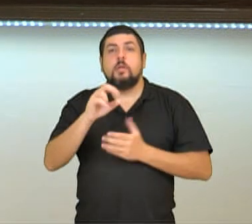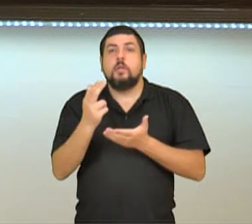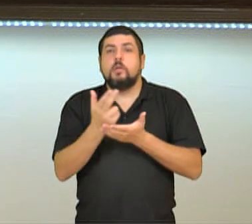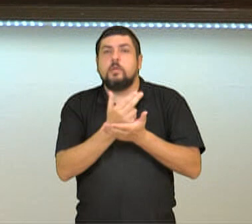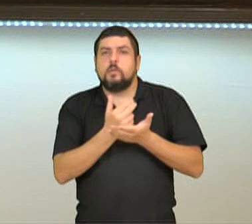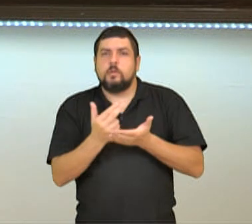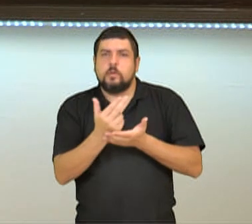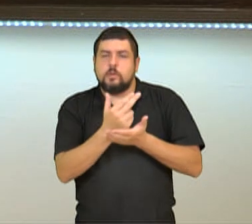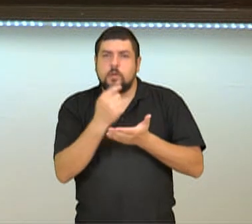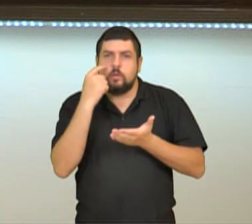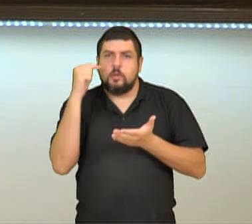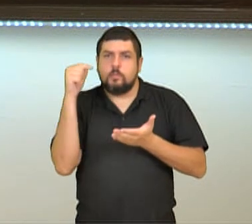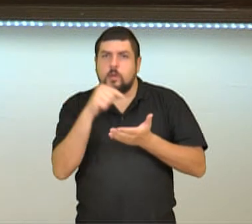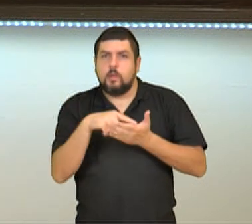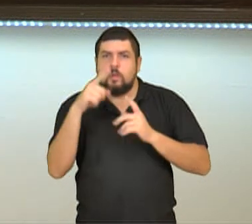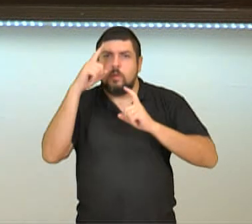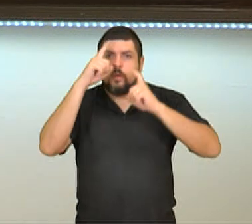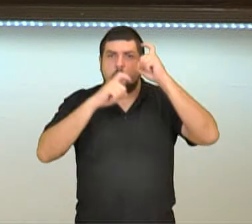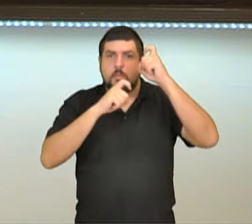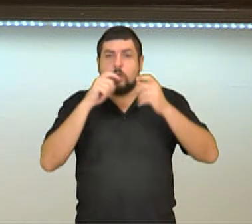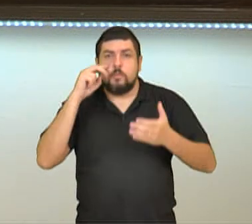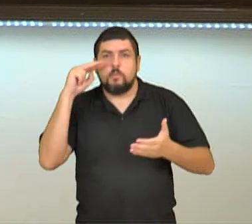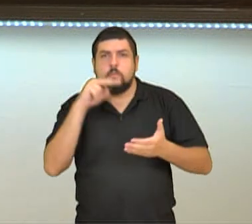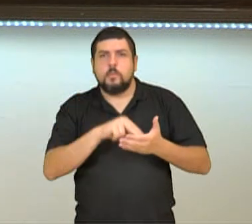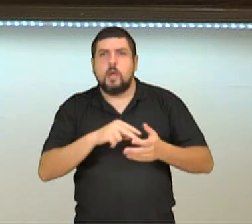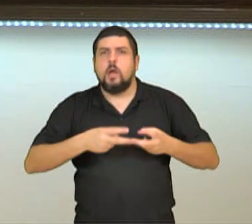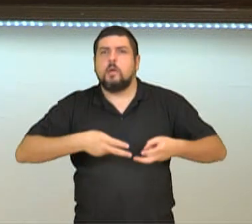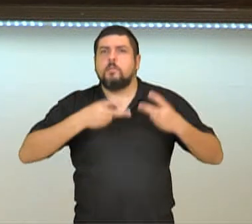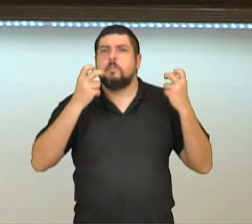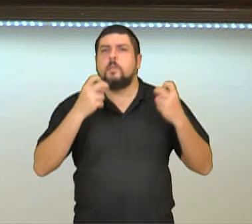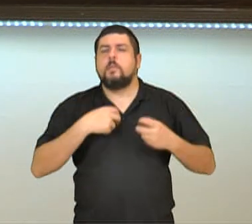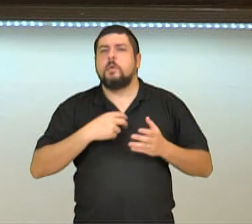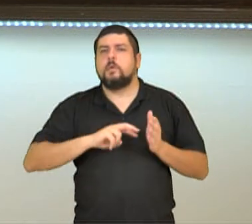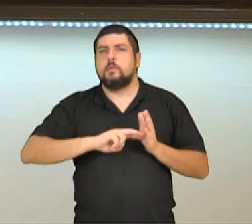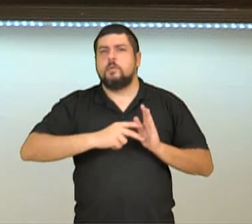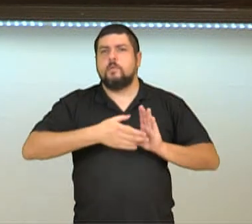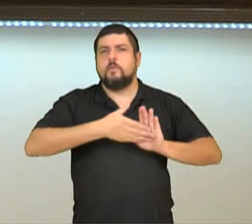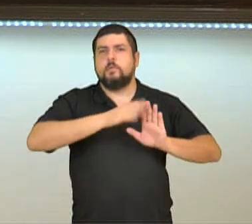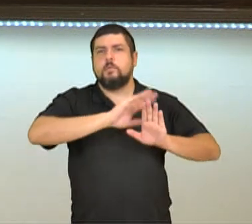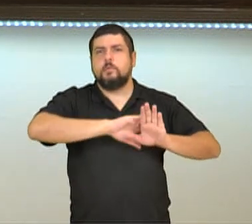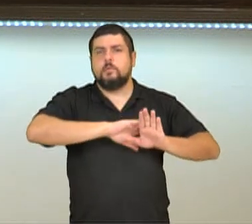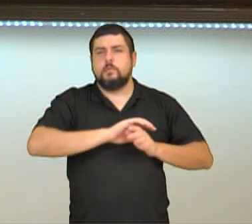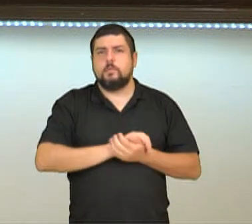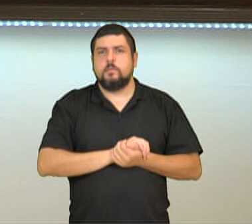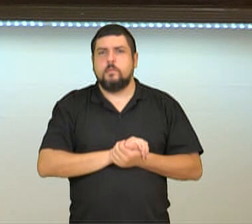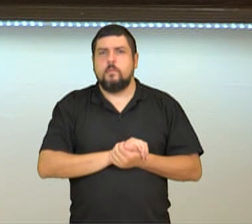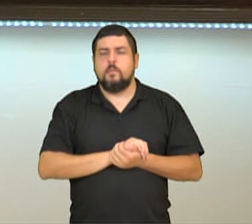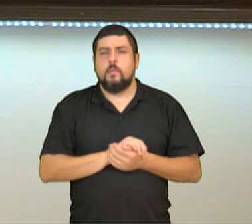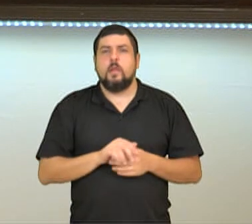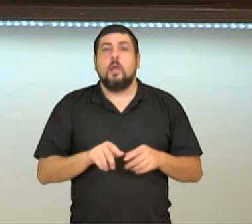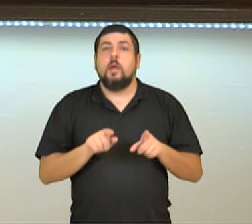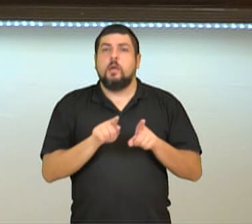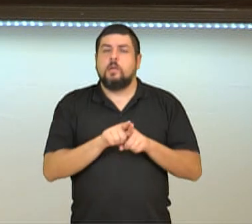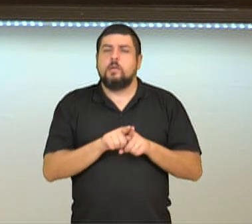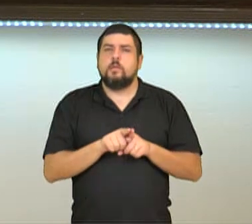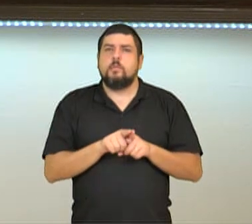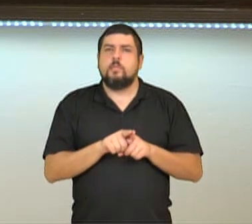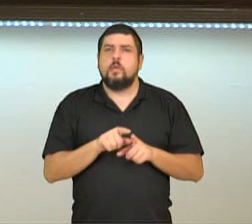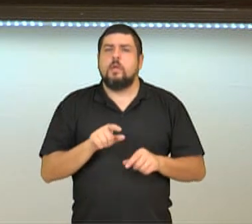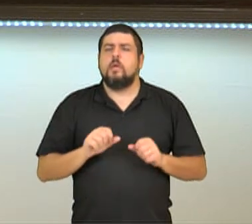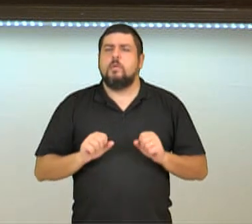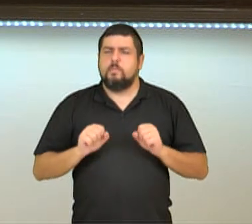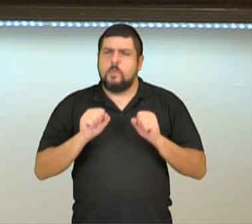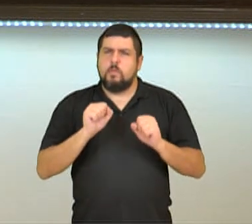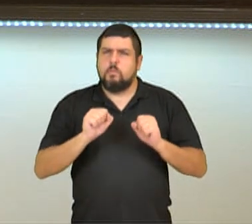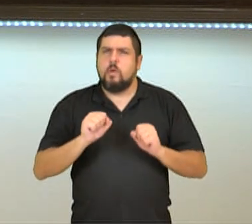visão global que o chargista tentou passar. É claro que a gente também pode fazer a crítica da charge, né? Se a intenção do chargista é